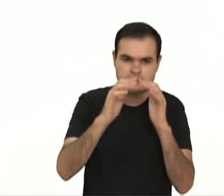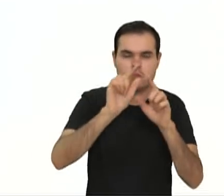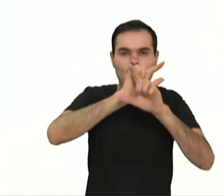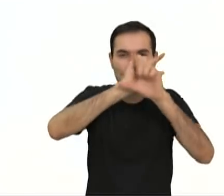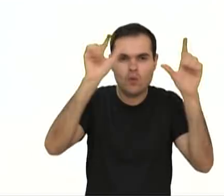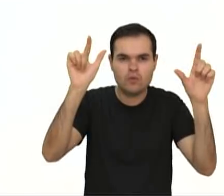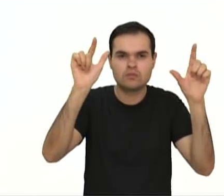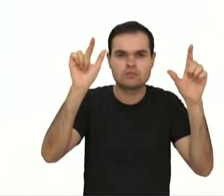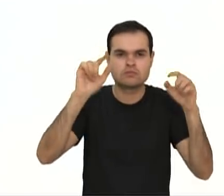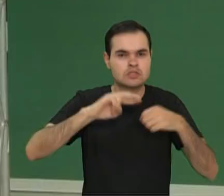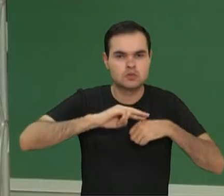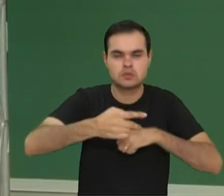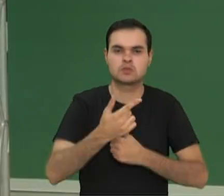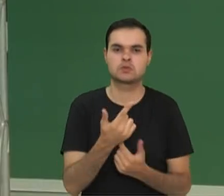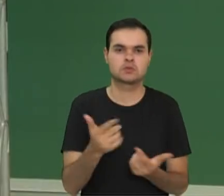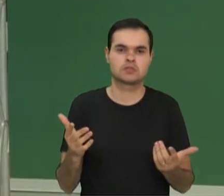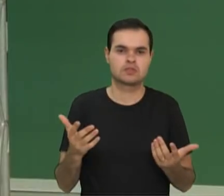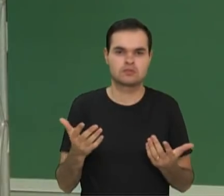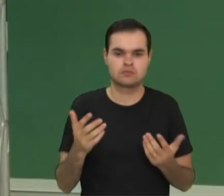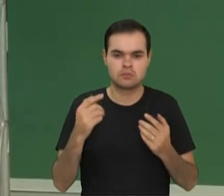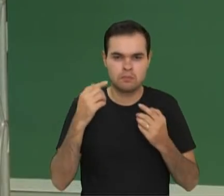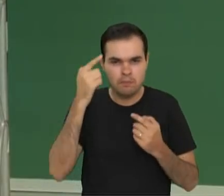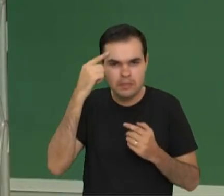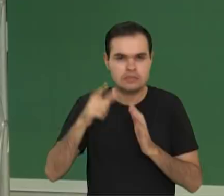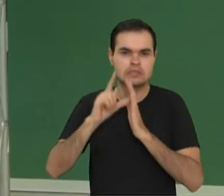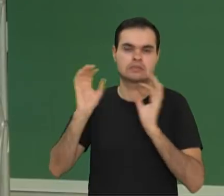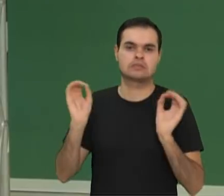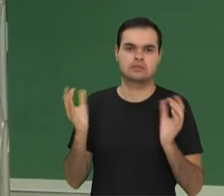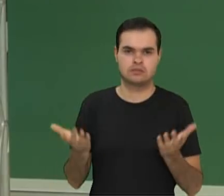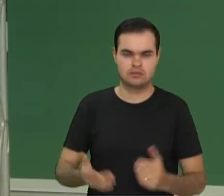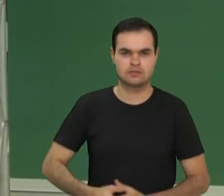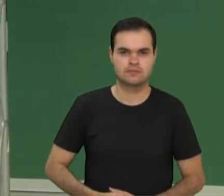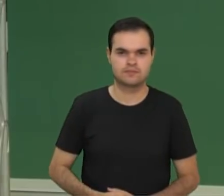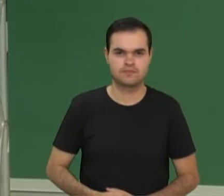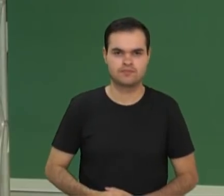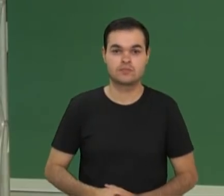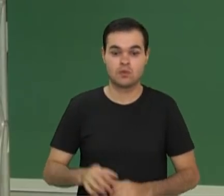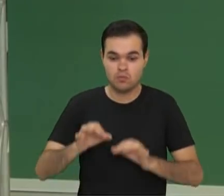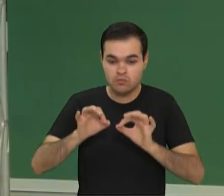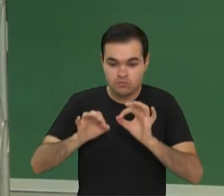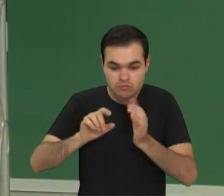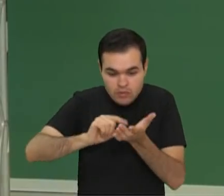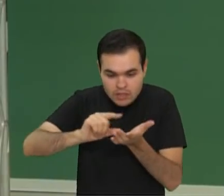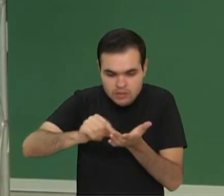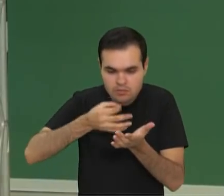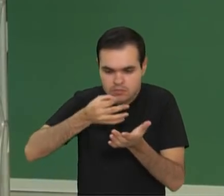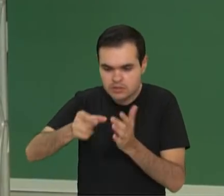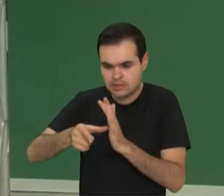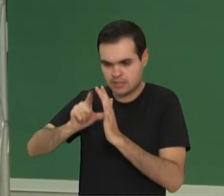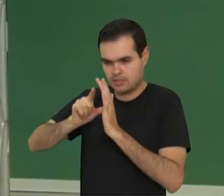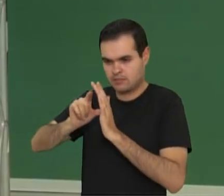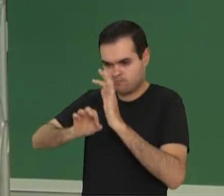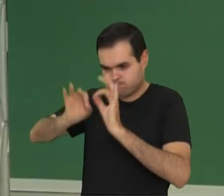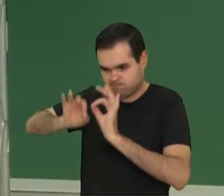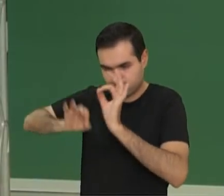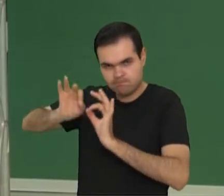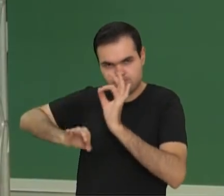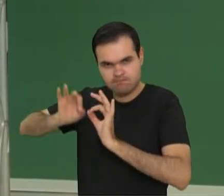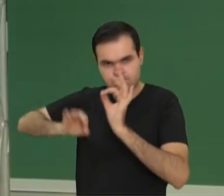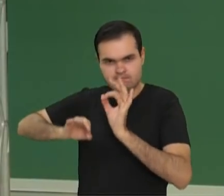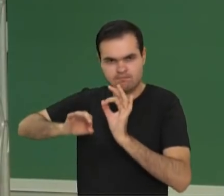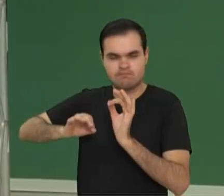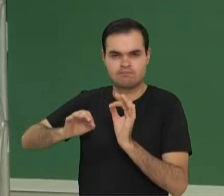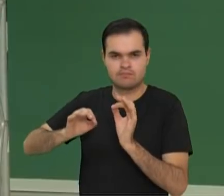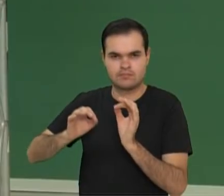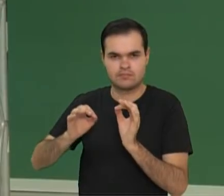inconsequentes. Isso mesmo, como eu disse, o artigo é algo pensado, não é algo escrito rapidamente, é algo